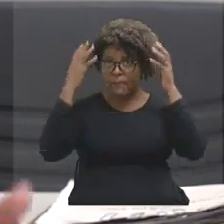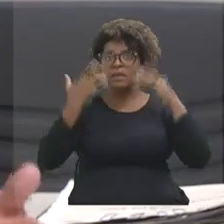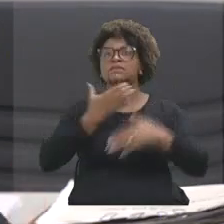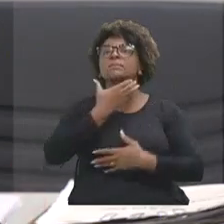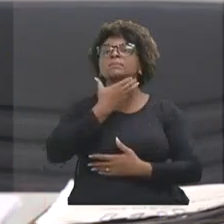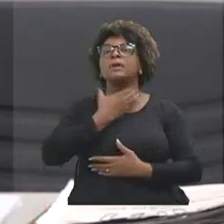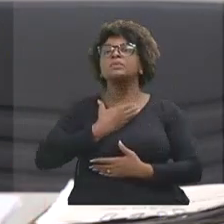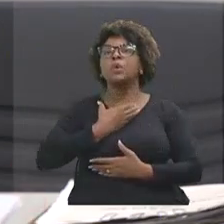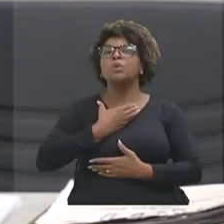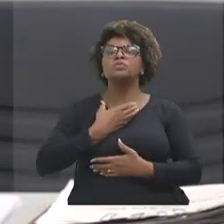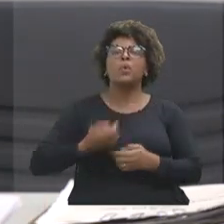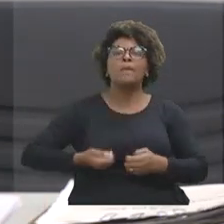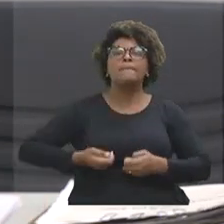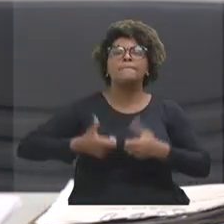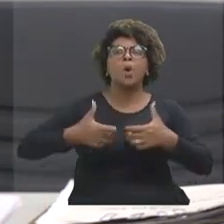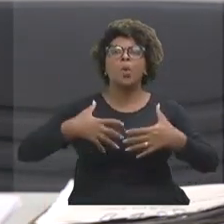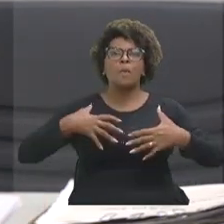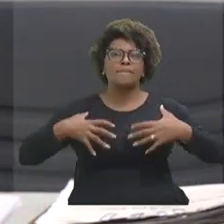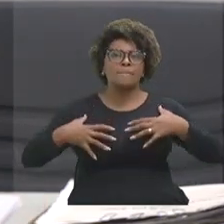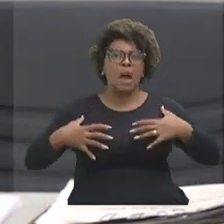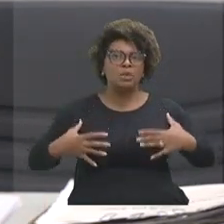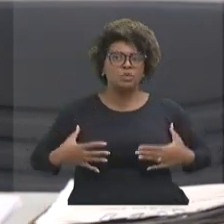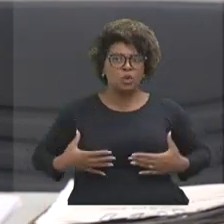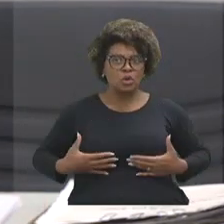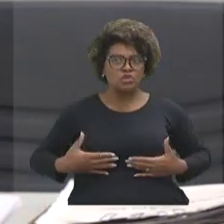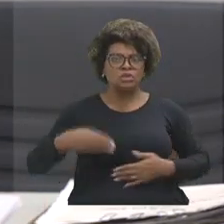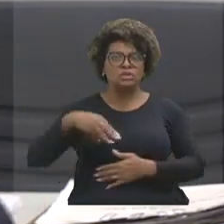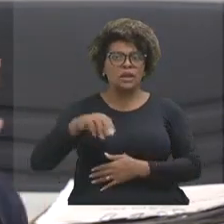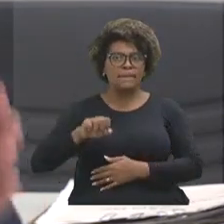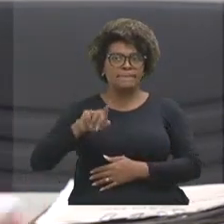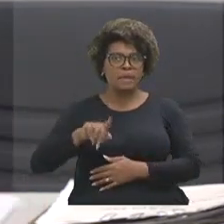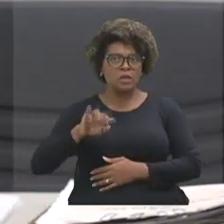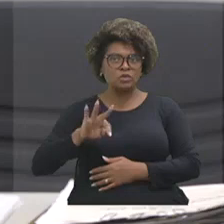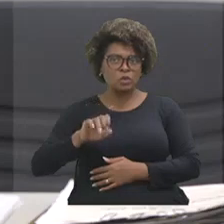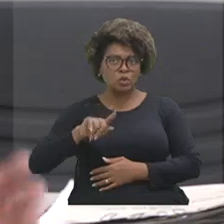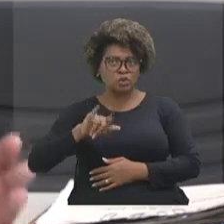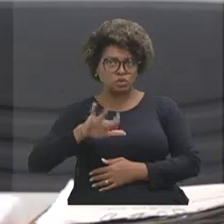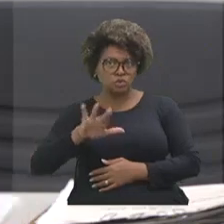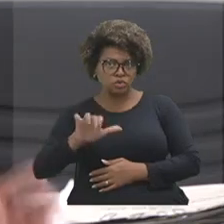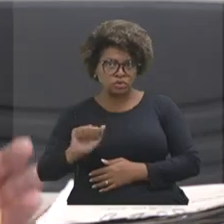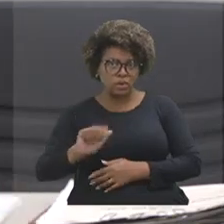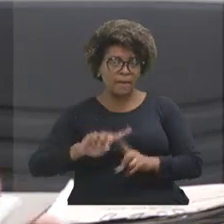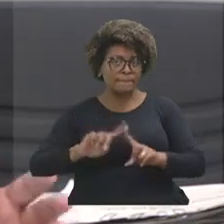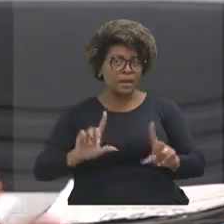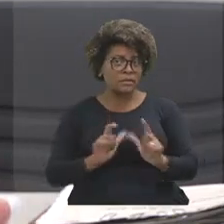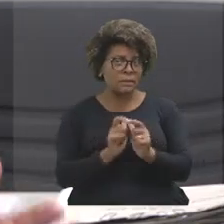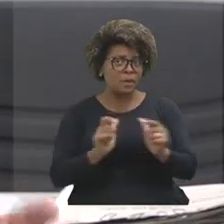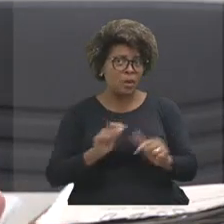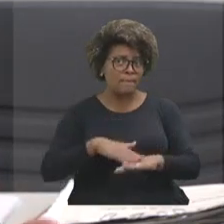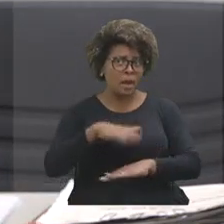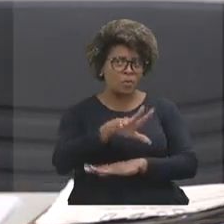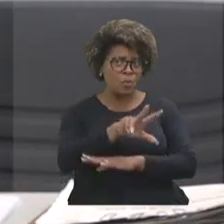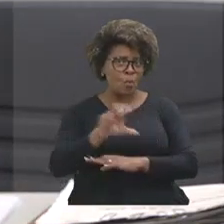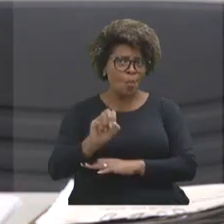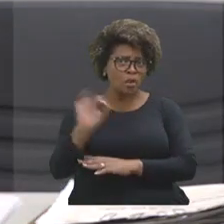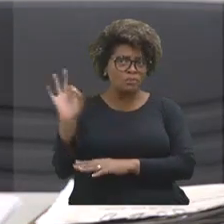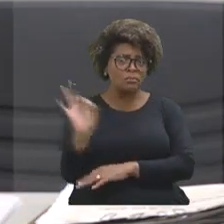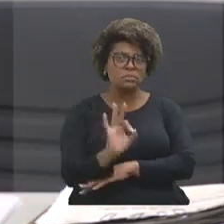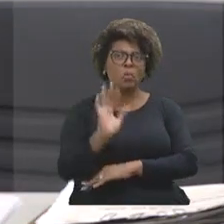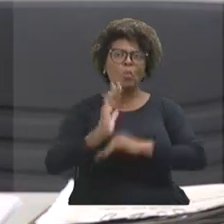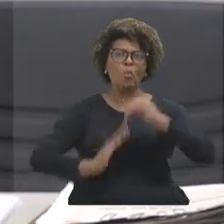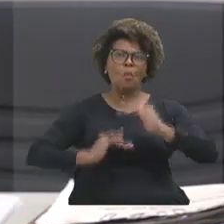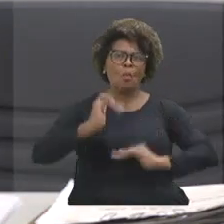mastologistas São poucos cirurgiões oncológicos mas eu tenho certeza que a maioria mais de 50% desses profissionais hoje